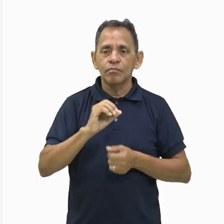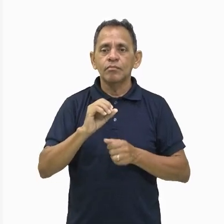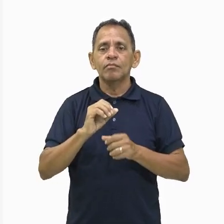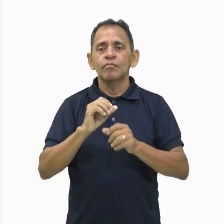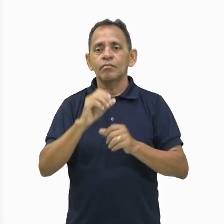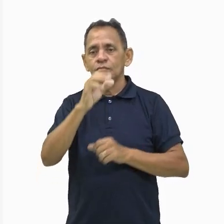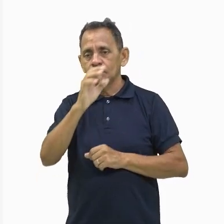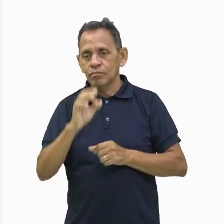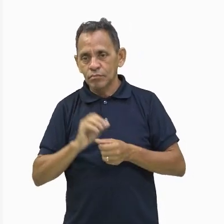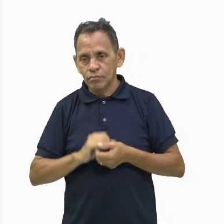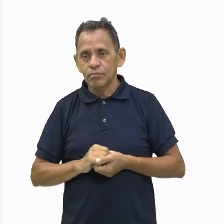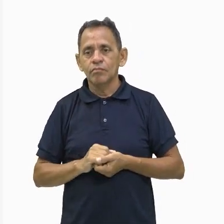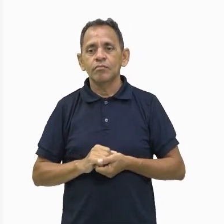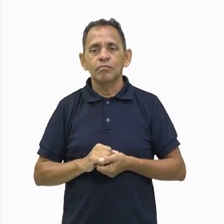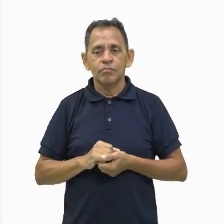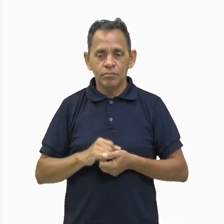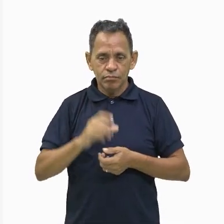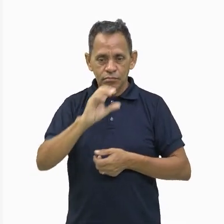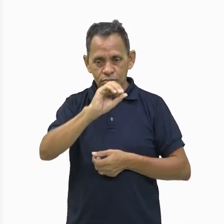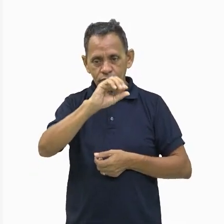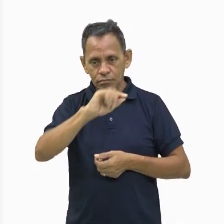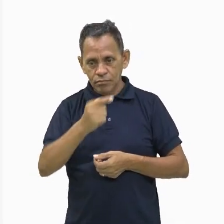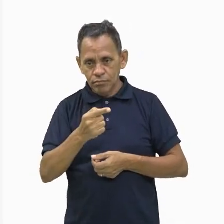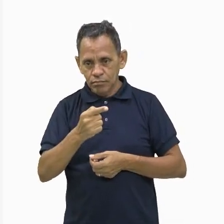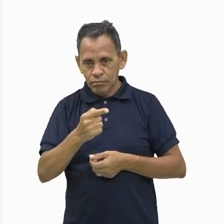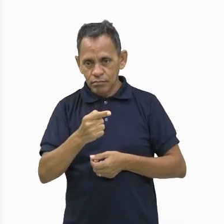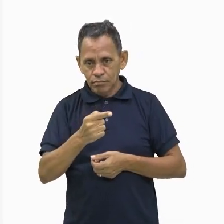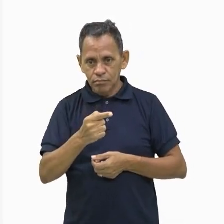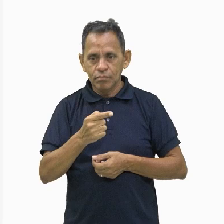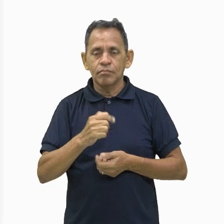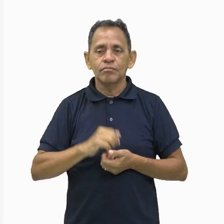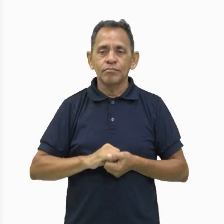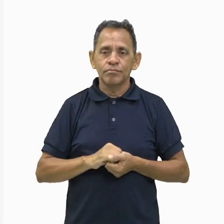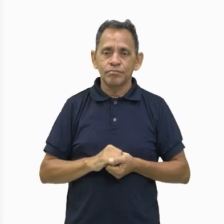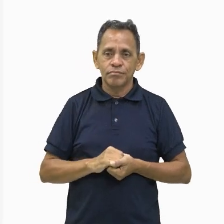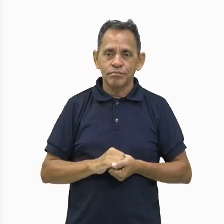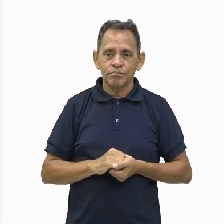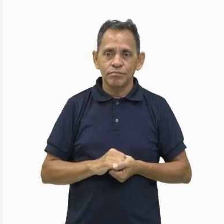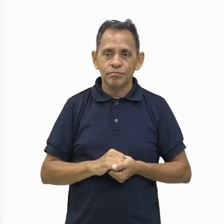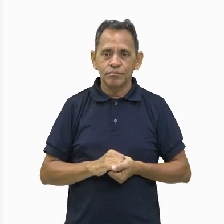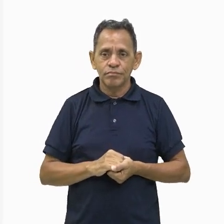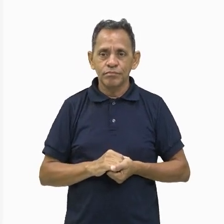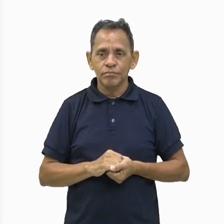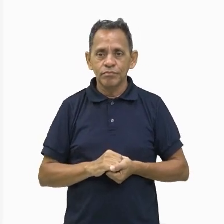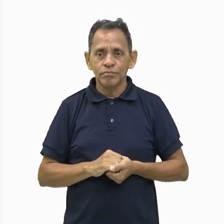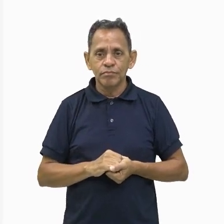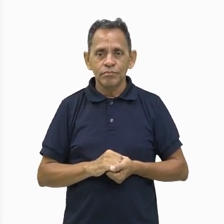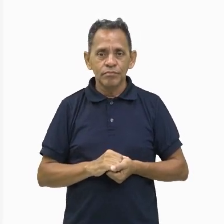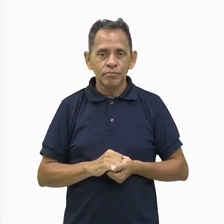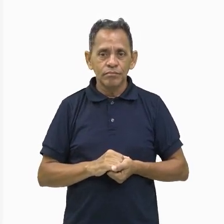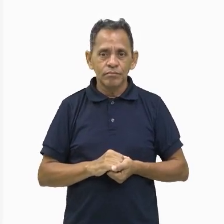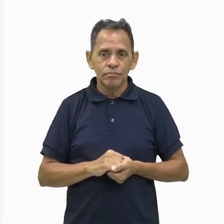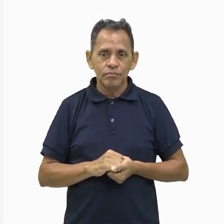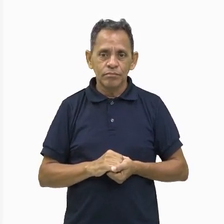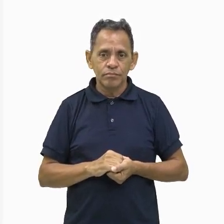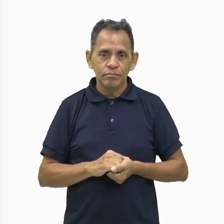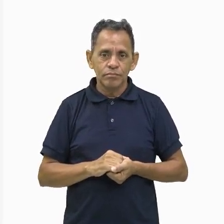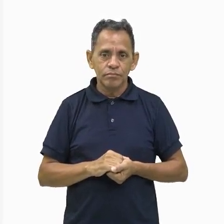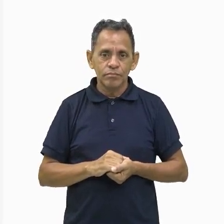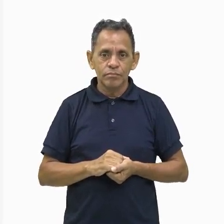forma decimal é igual a 0,1, tá bom? Bom, mas acontecer um outro aumento também, que foi o aumento